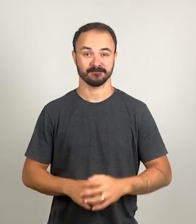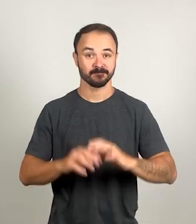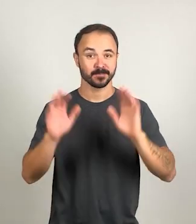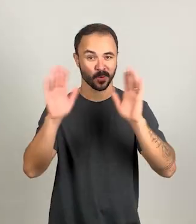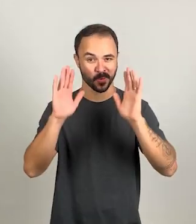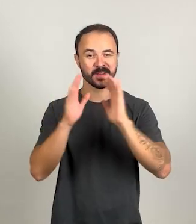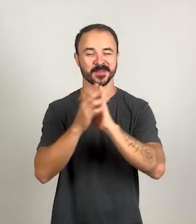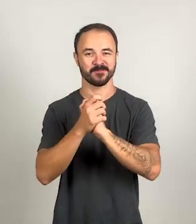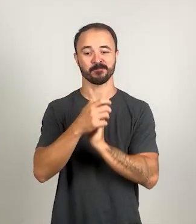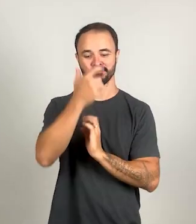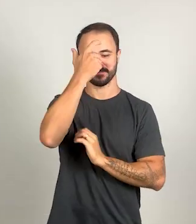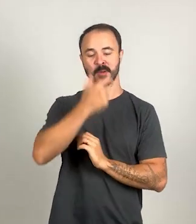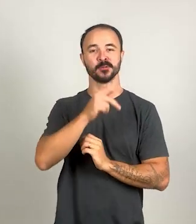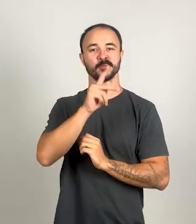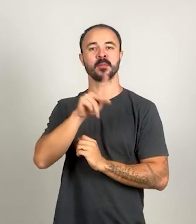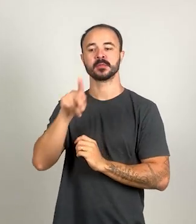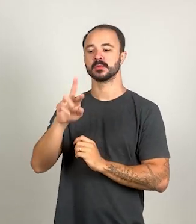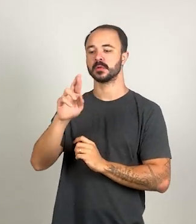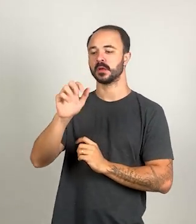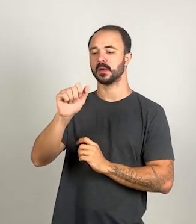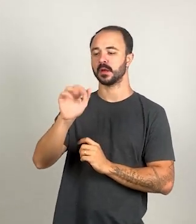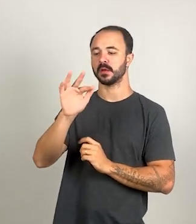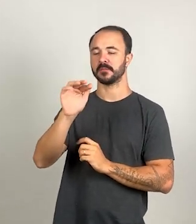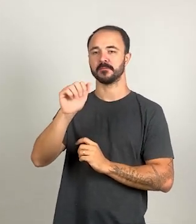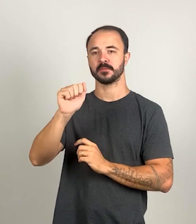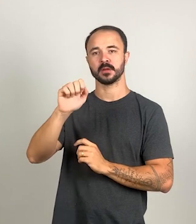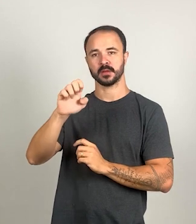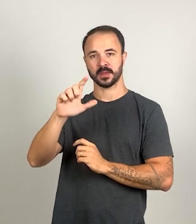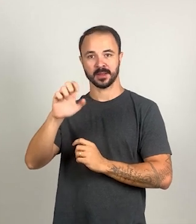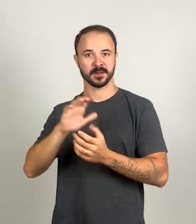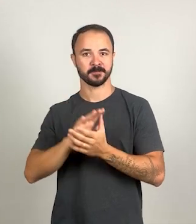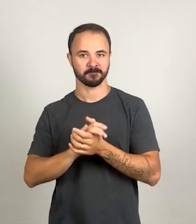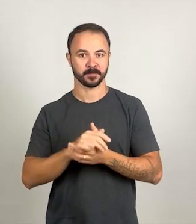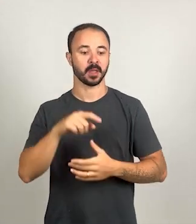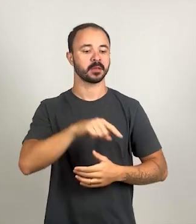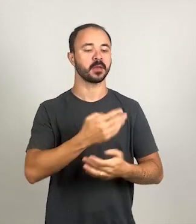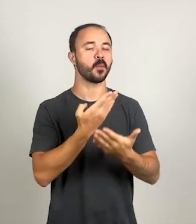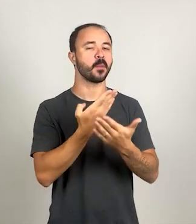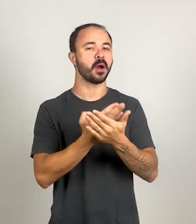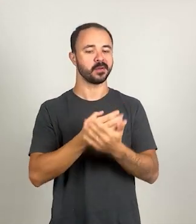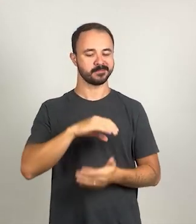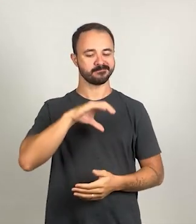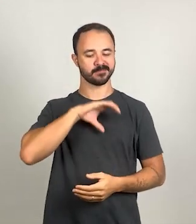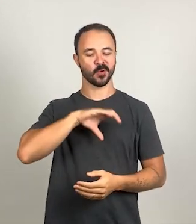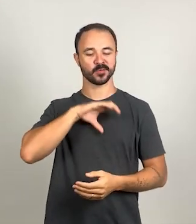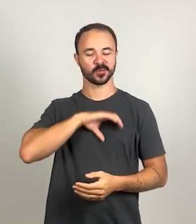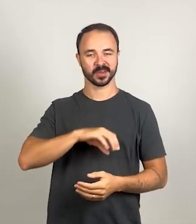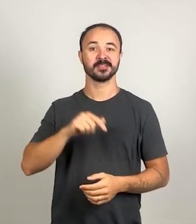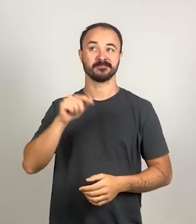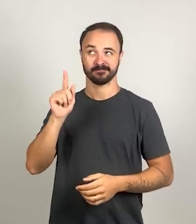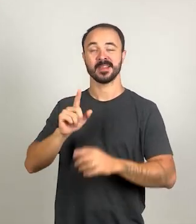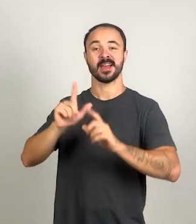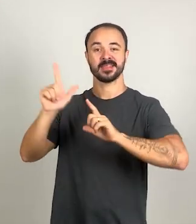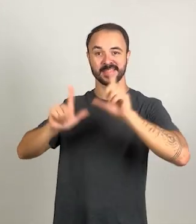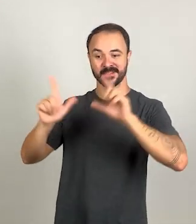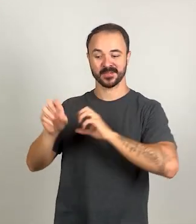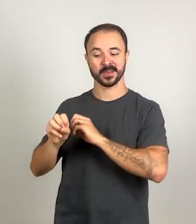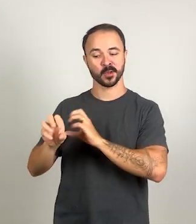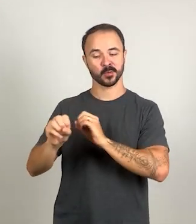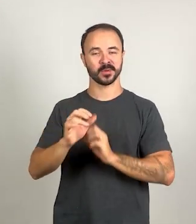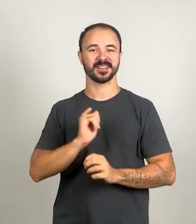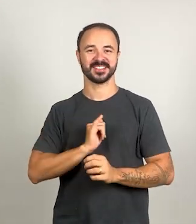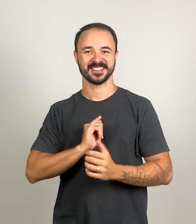Olá eu sou a professora Rafaele Pimentel e estamos começando mais uma aula de língua portuguesa aqui da TV do